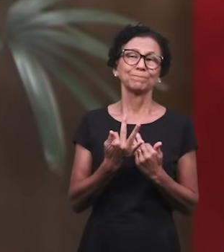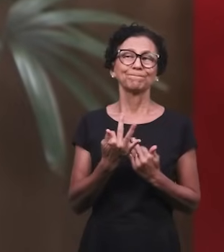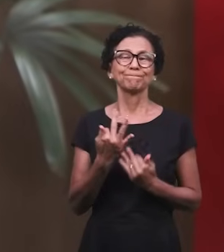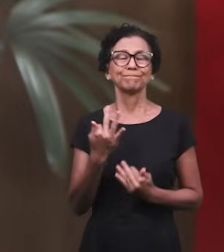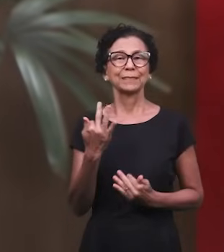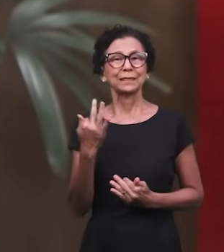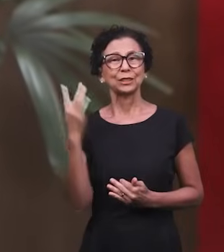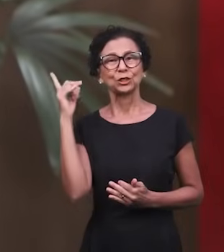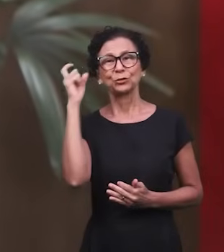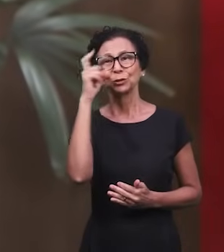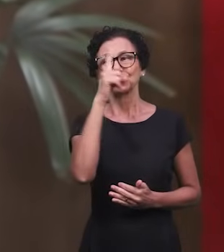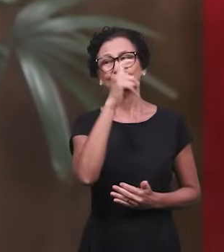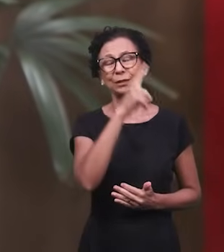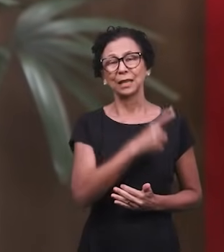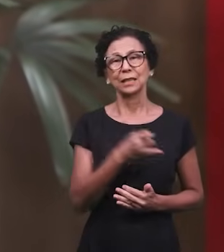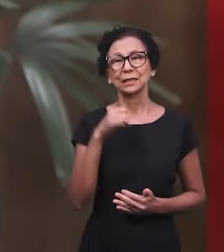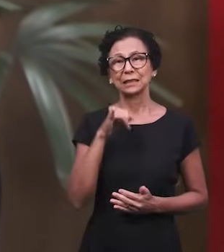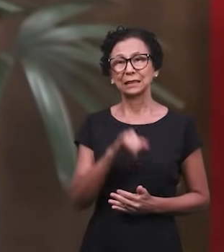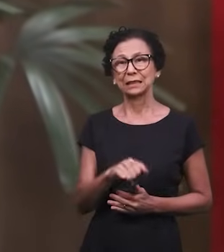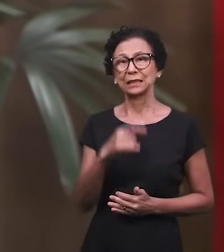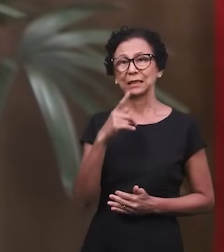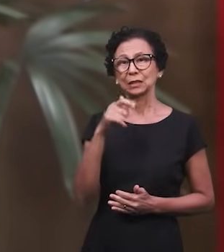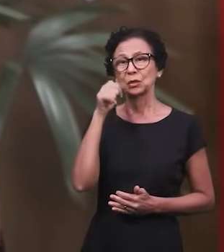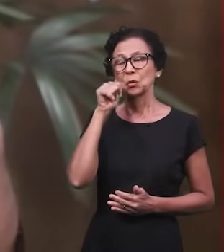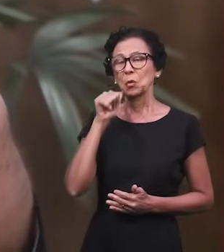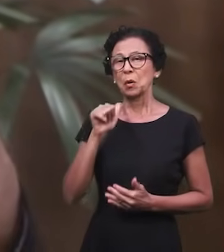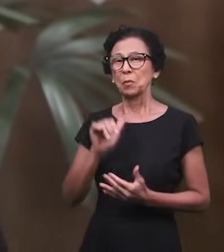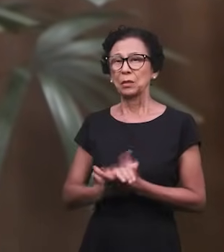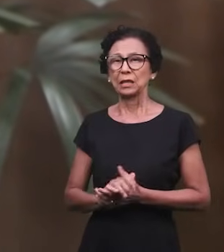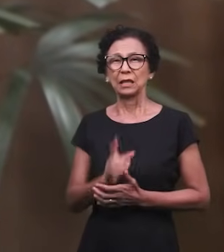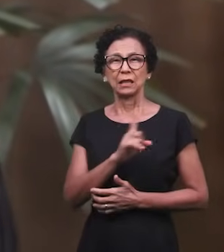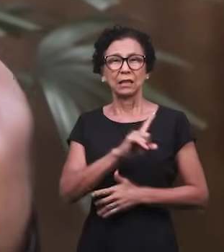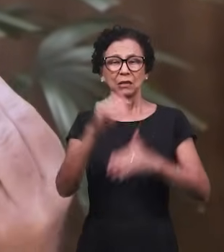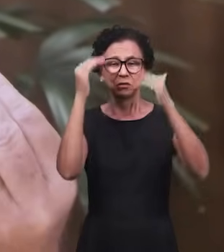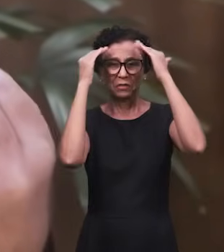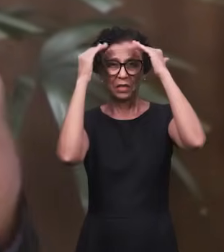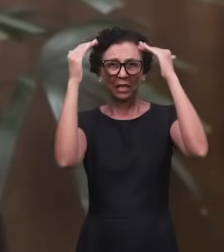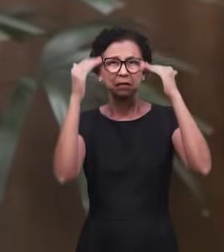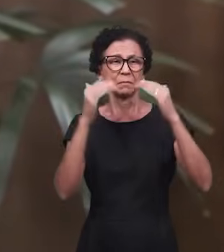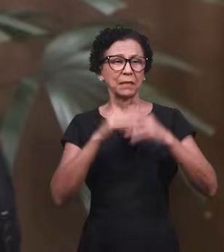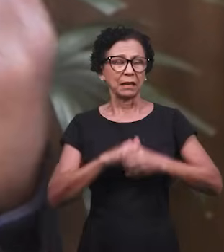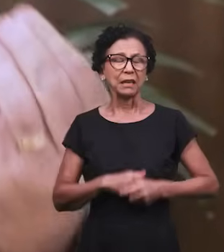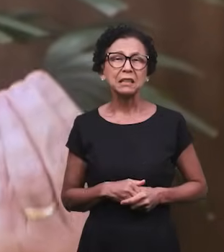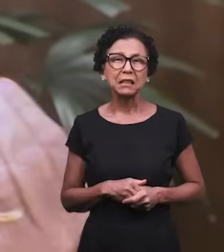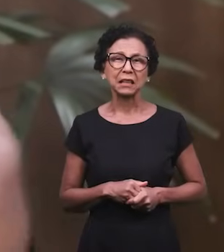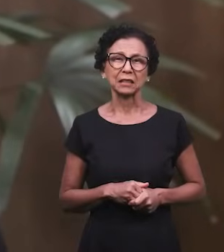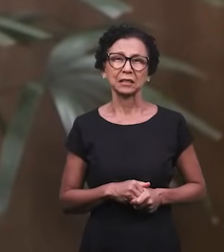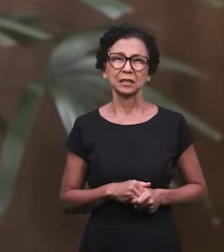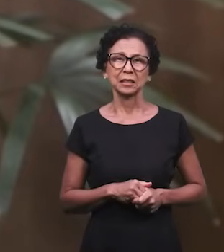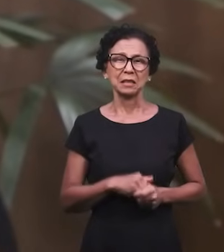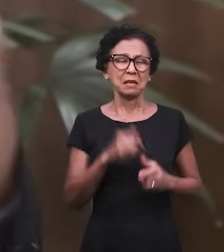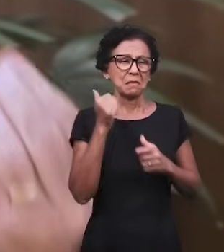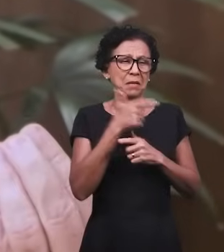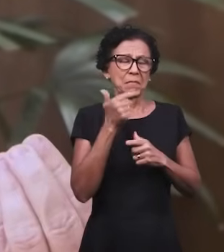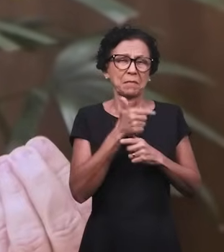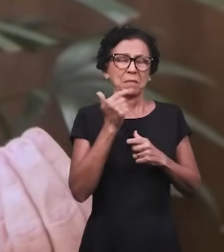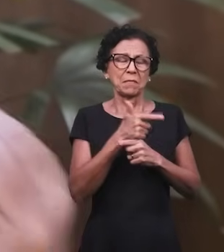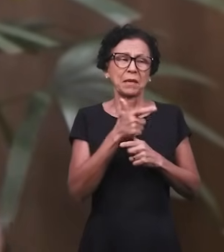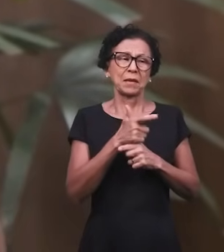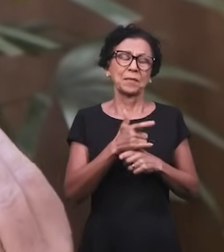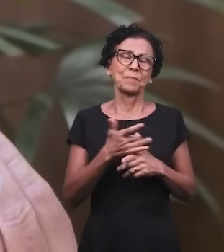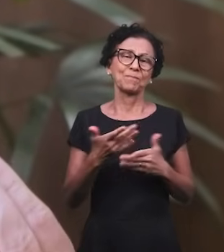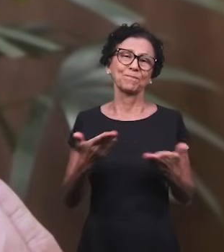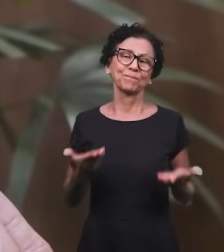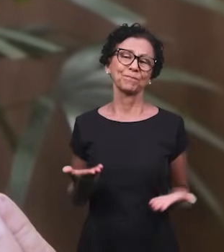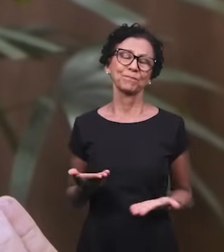como deve ser tratada como uma serva e aquilo que o senhor nos dá né como algo que é nosso